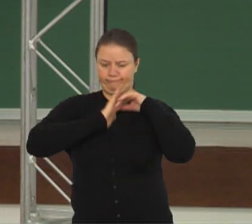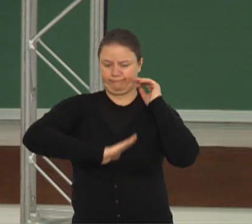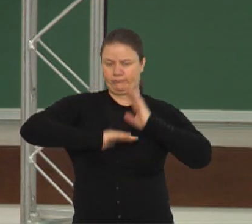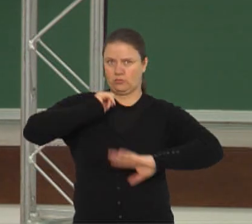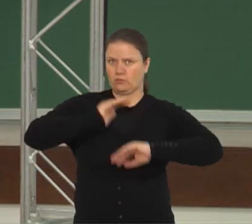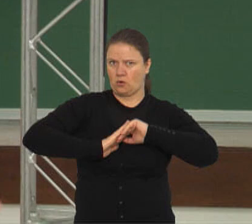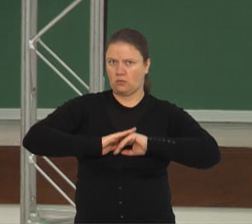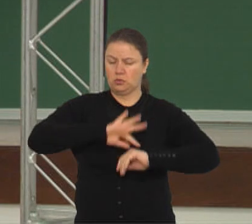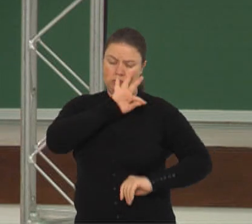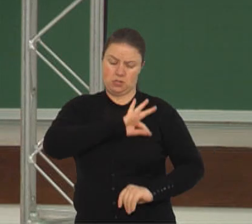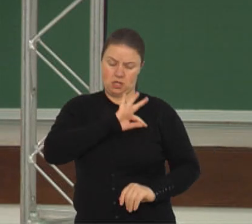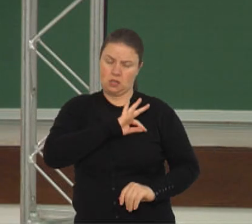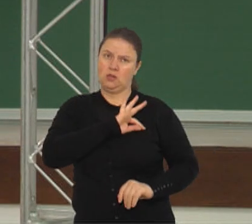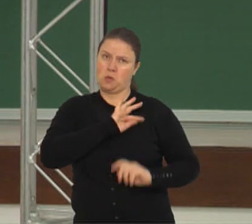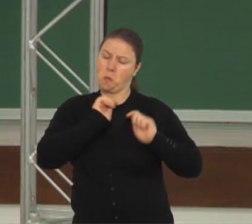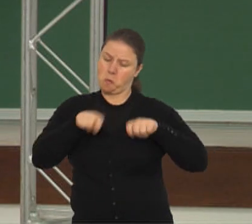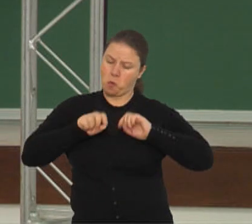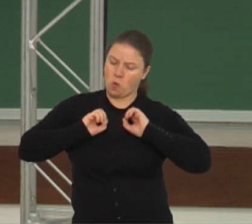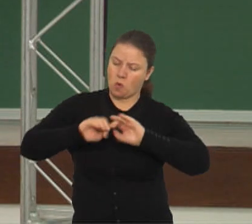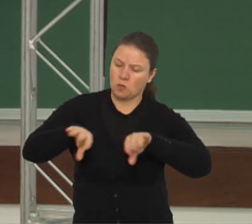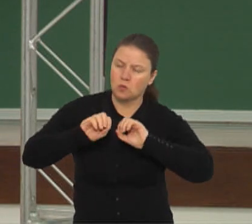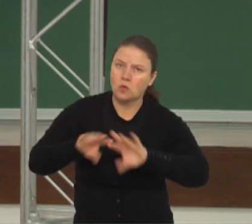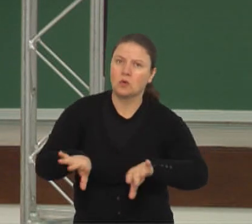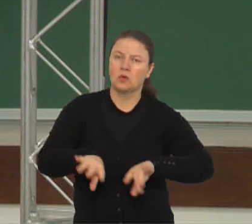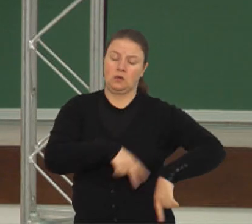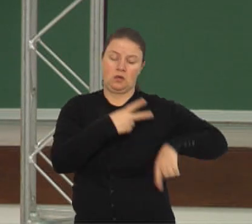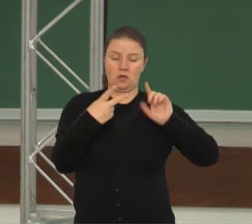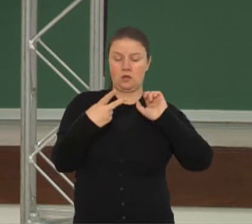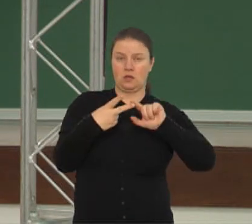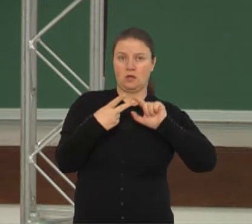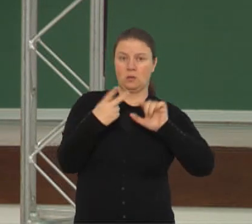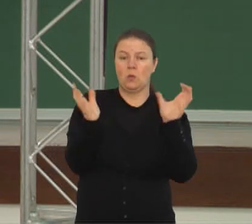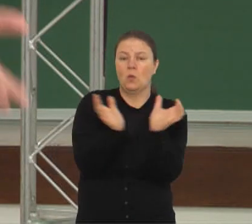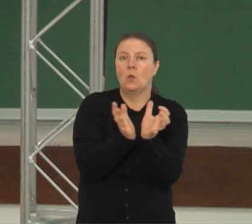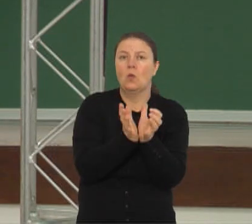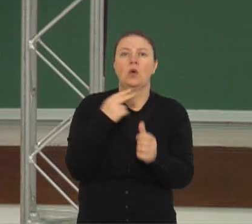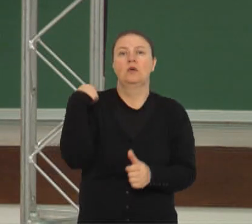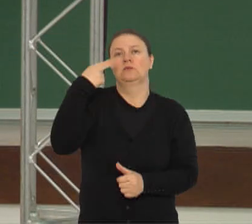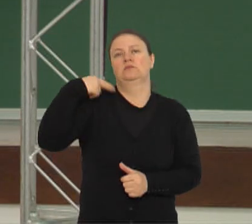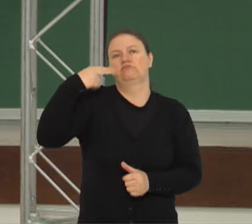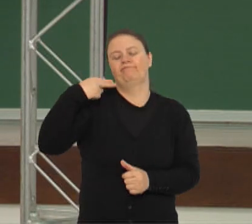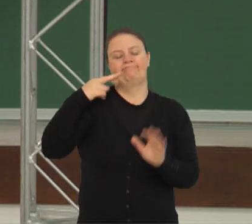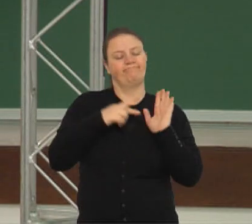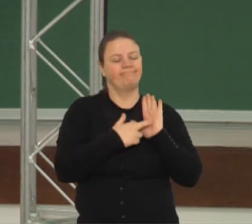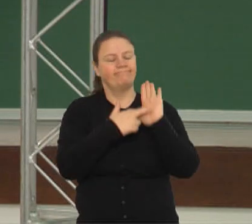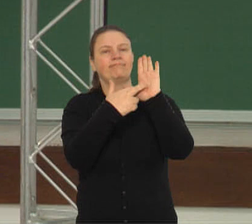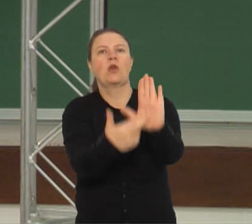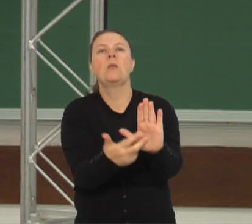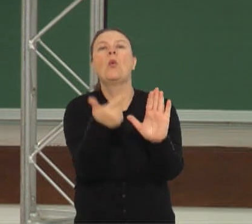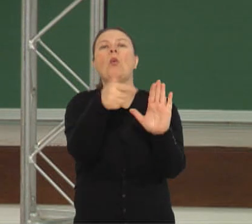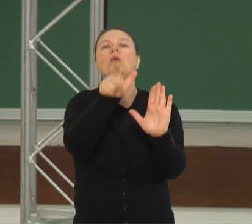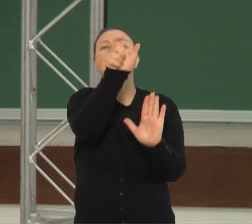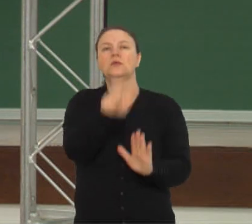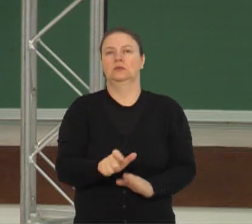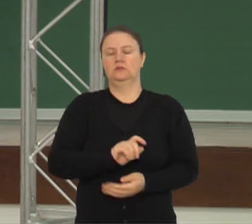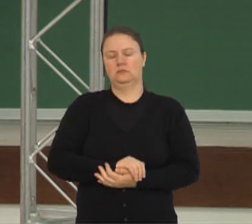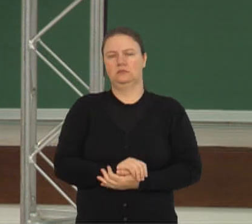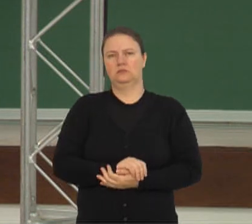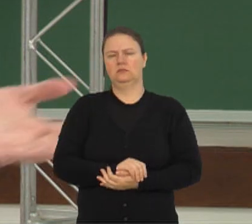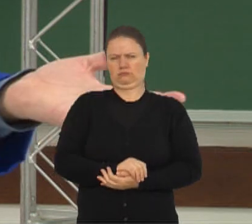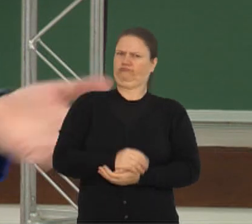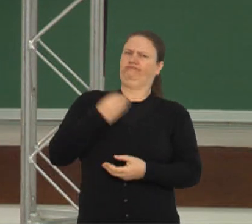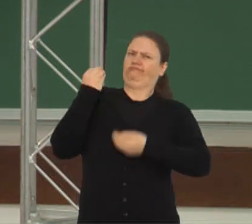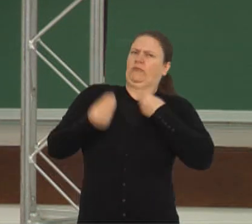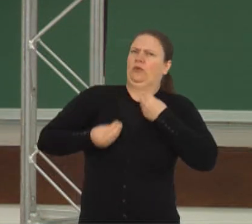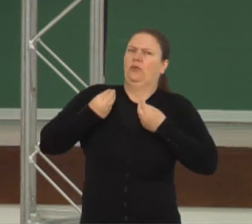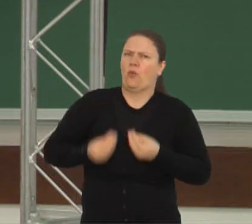poder ensinar, e os advogados que recebem por representar uma outra pessoa. Mas como assim? Que